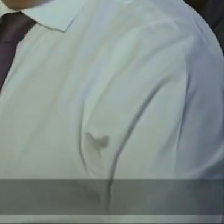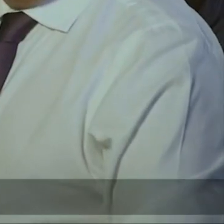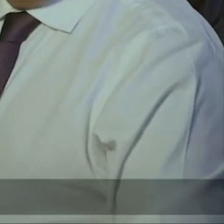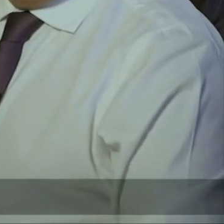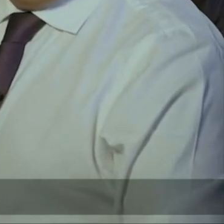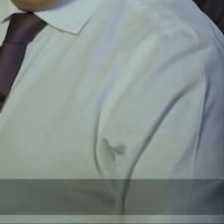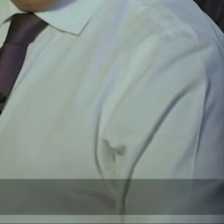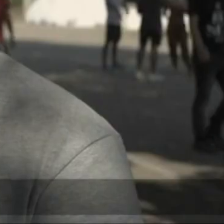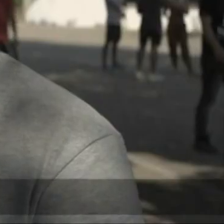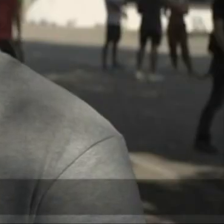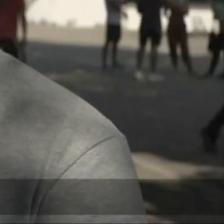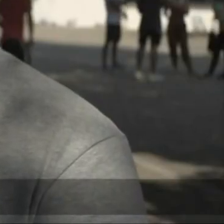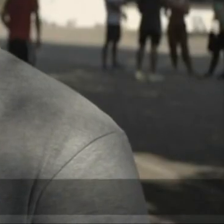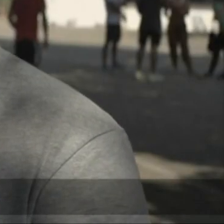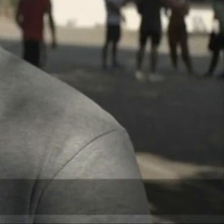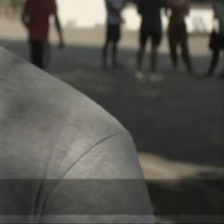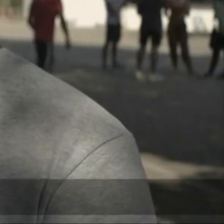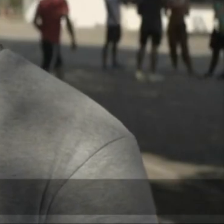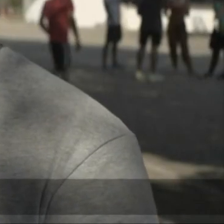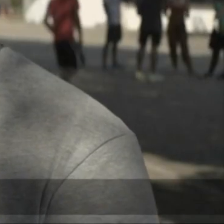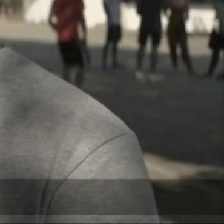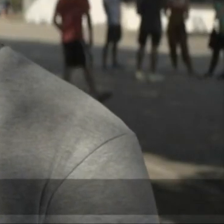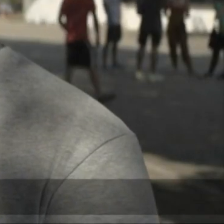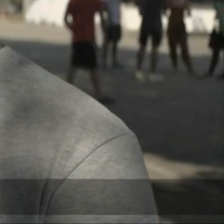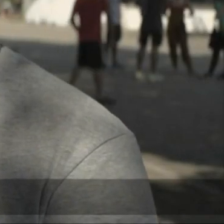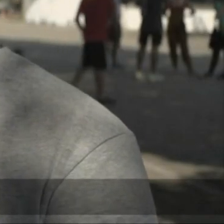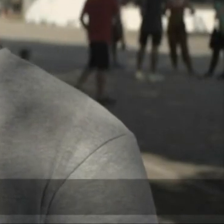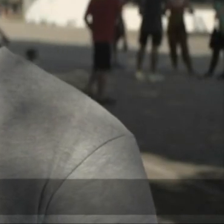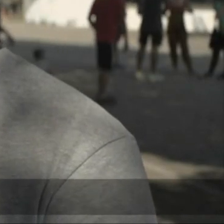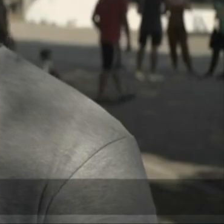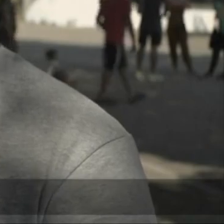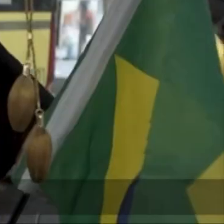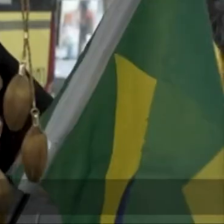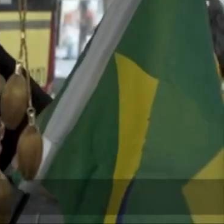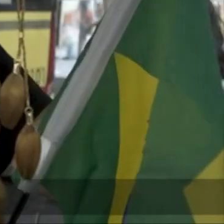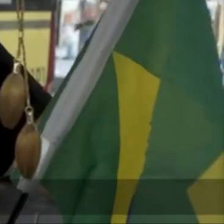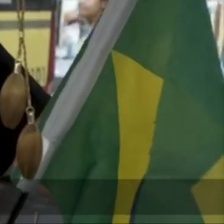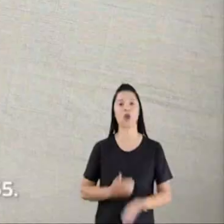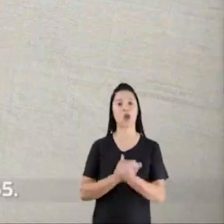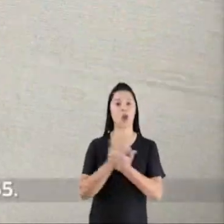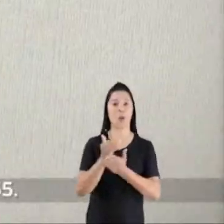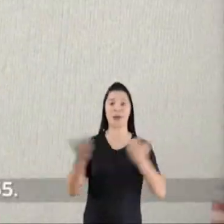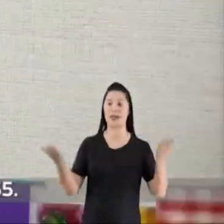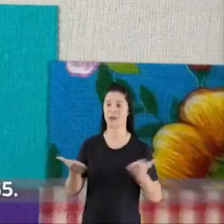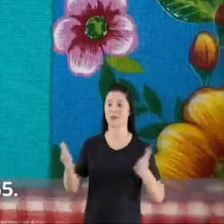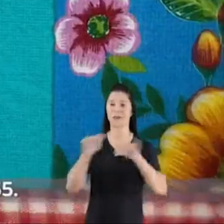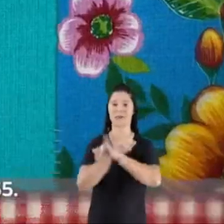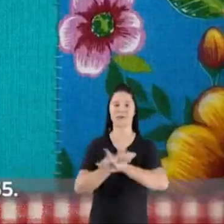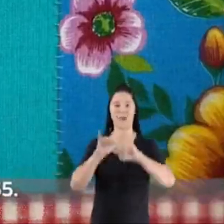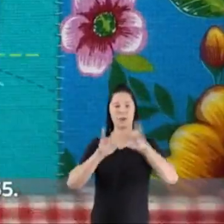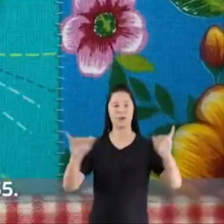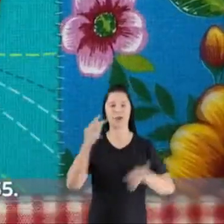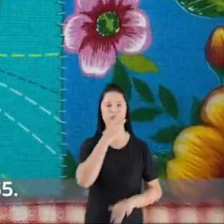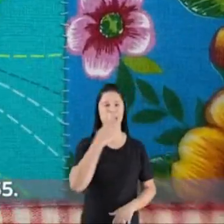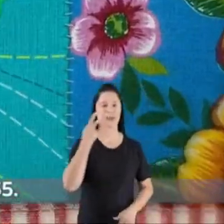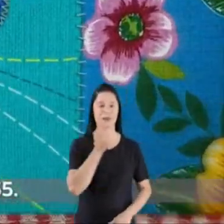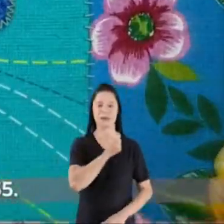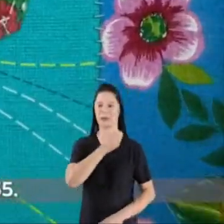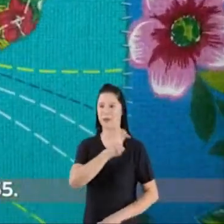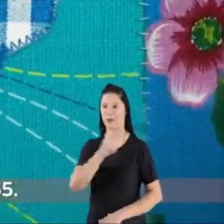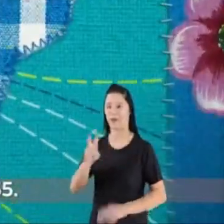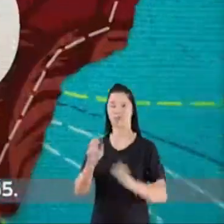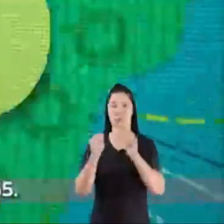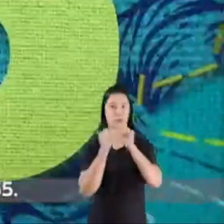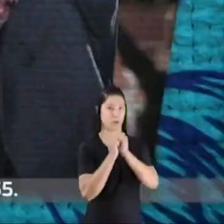voto, 22. Se está apoiando o Bolsonaro, é sinal que ele é da linha boa. É isso aí. Começa agora o programa do